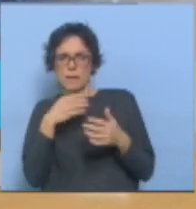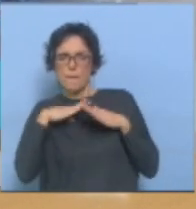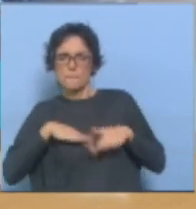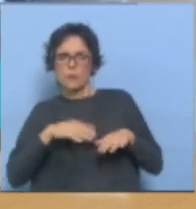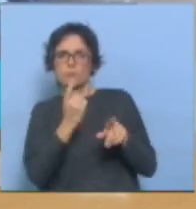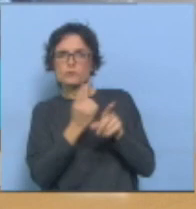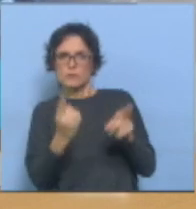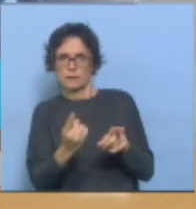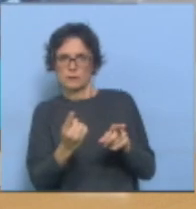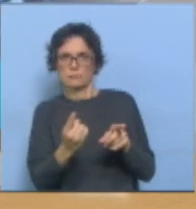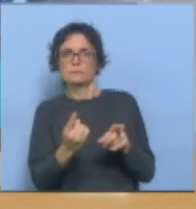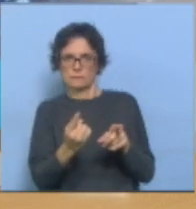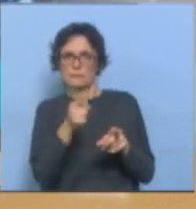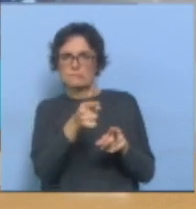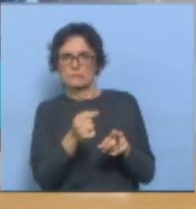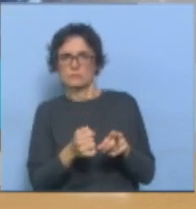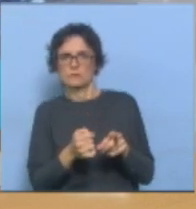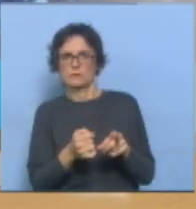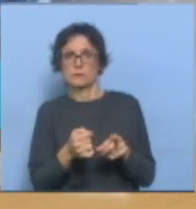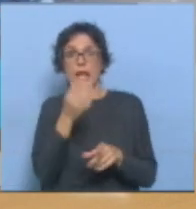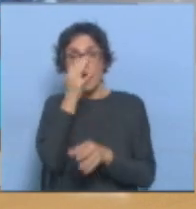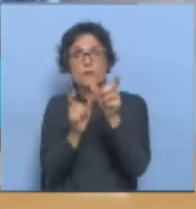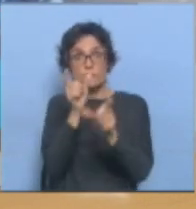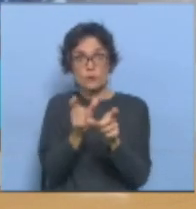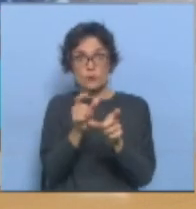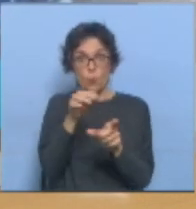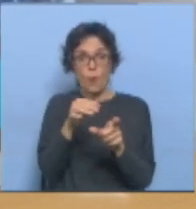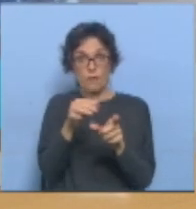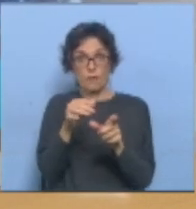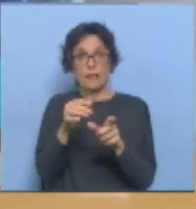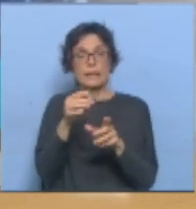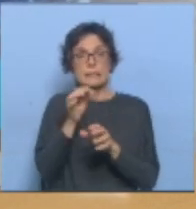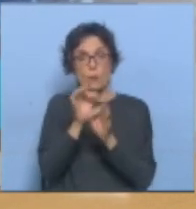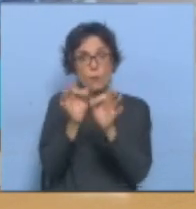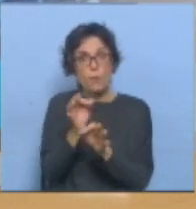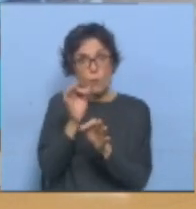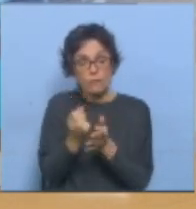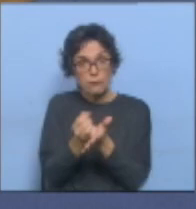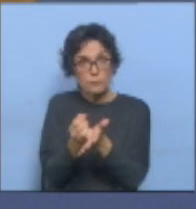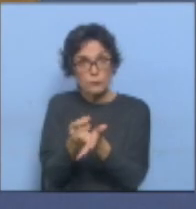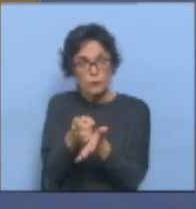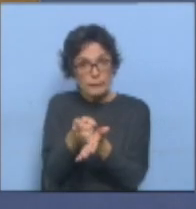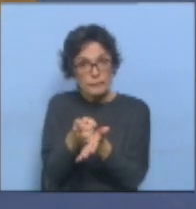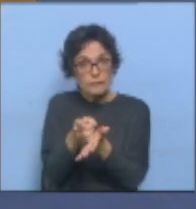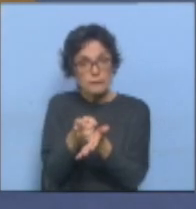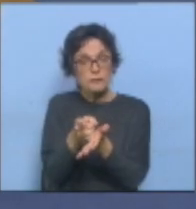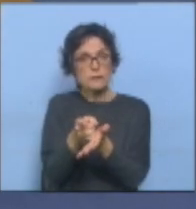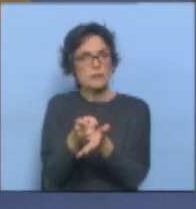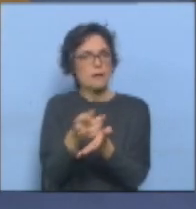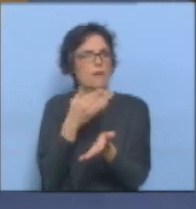paliativos também nos diz isso, não é? As pessoas que estão em cuidados paliativos ou estão bem acompanhadas, não pedem eutanásia, quando começam a ser